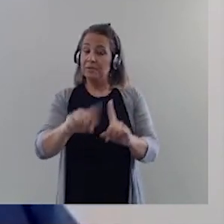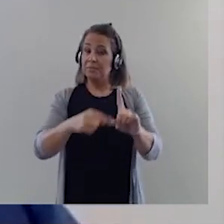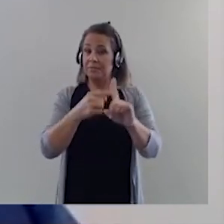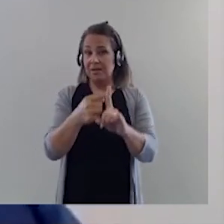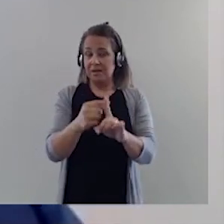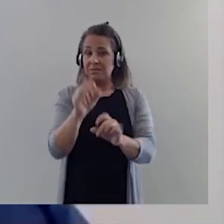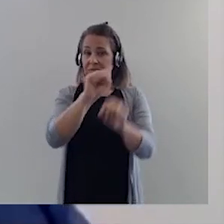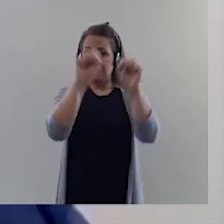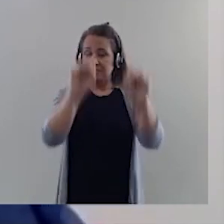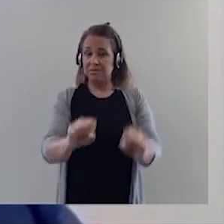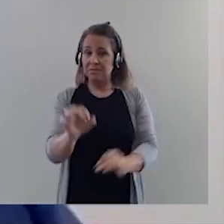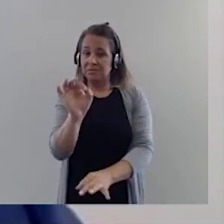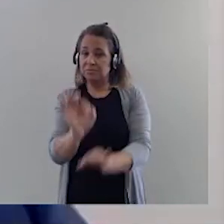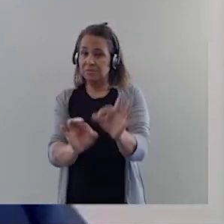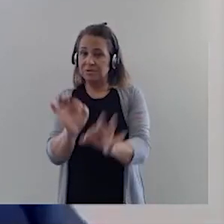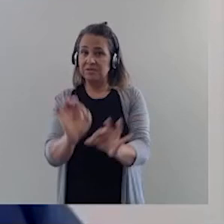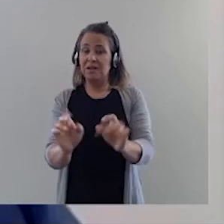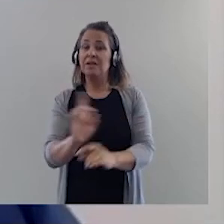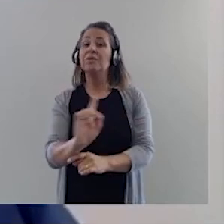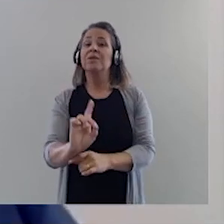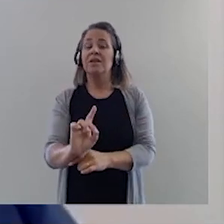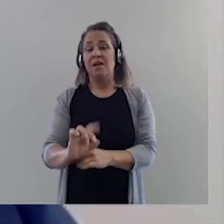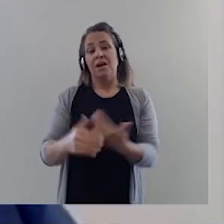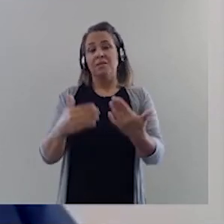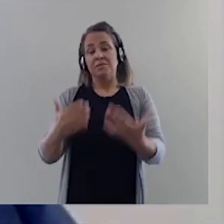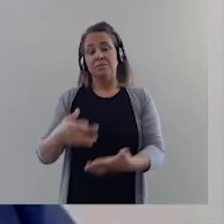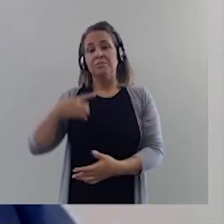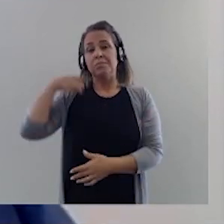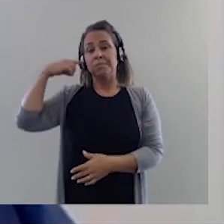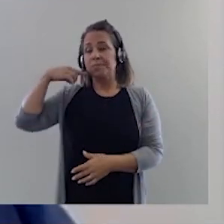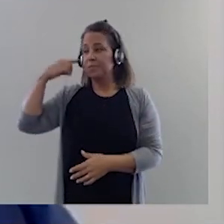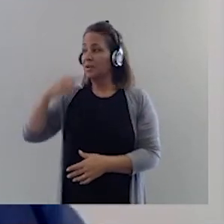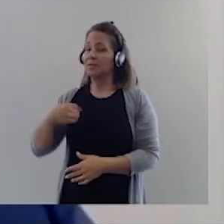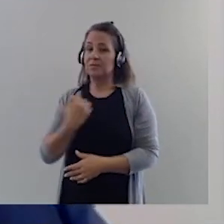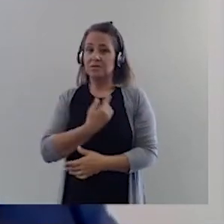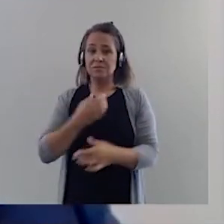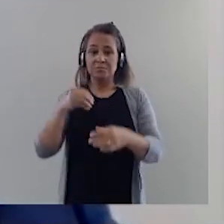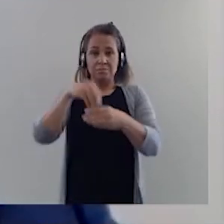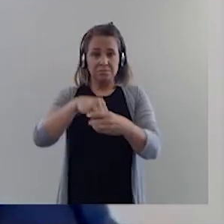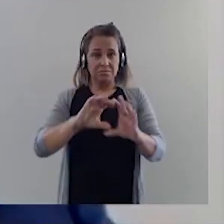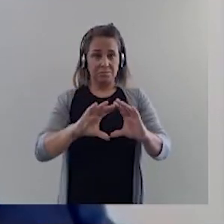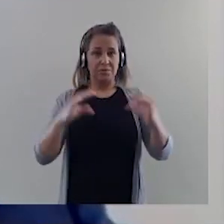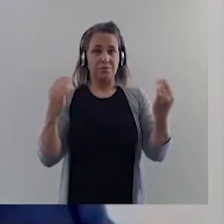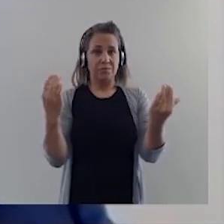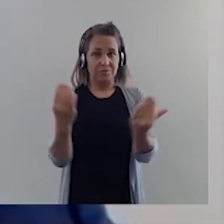sistema judiciário são os advogados, claro. Nós estamos numa conferência,